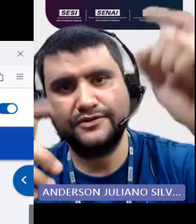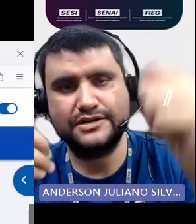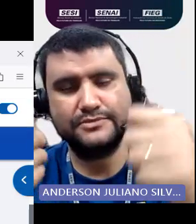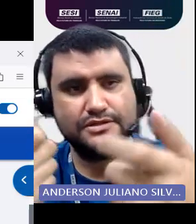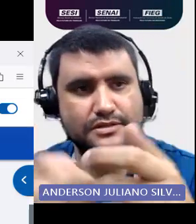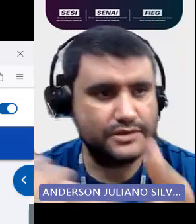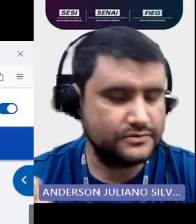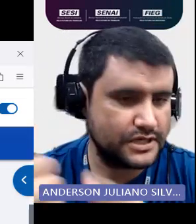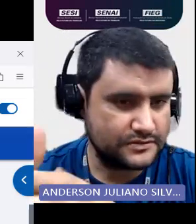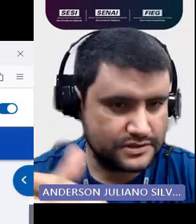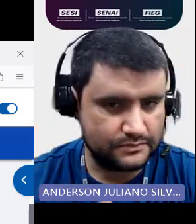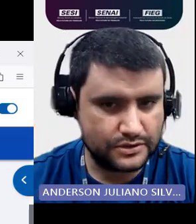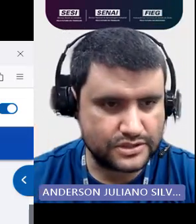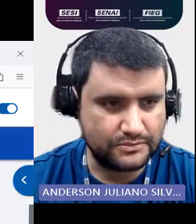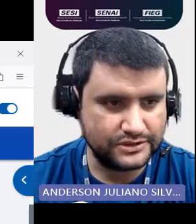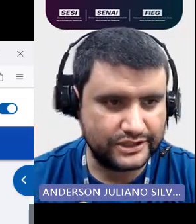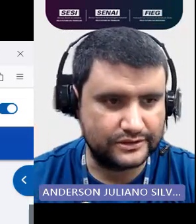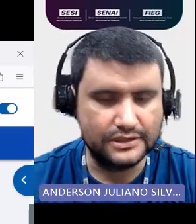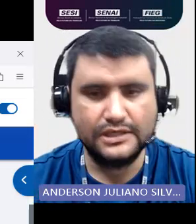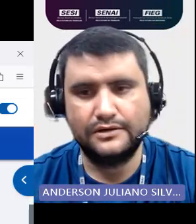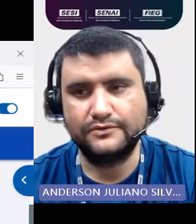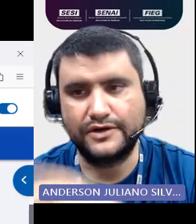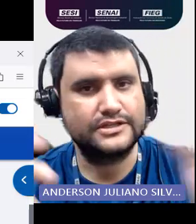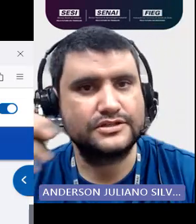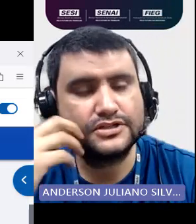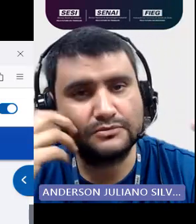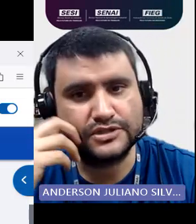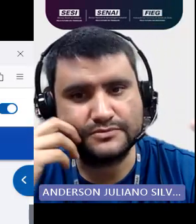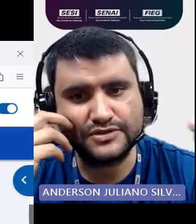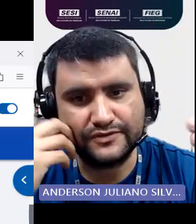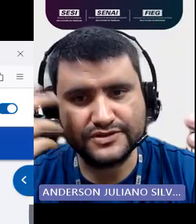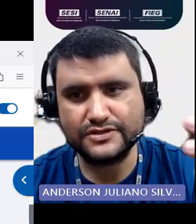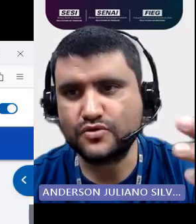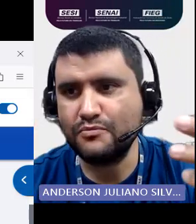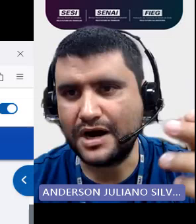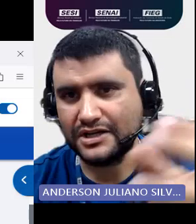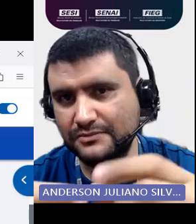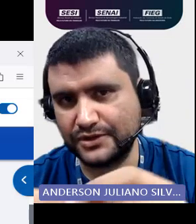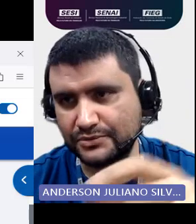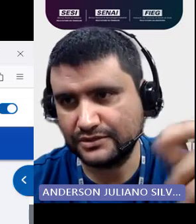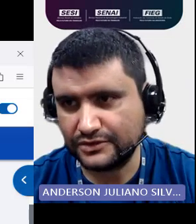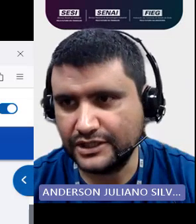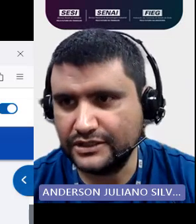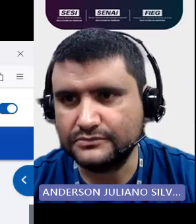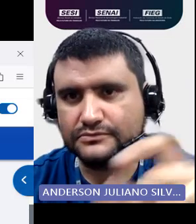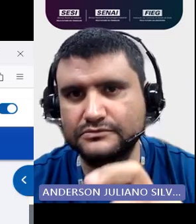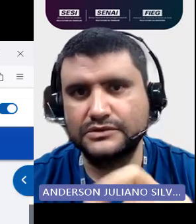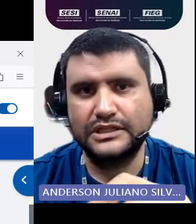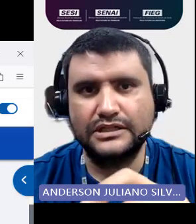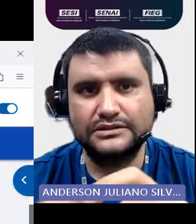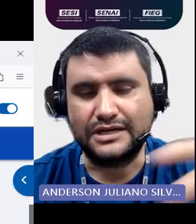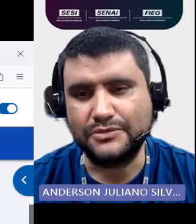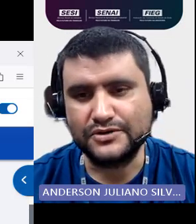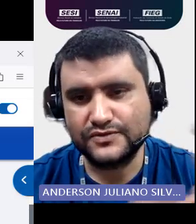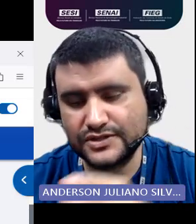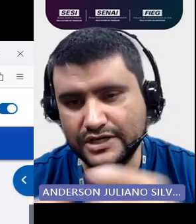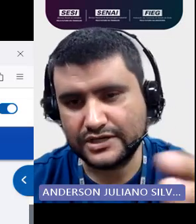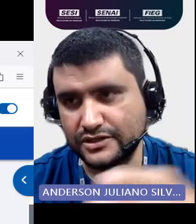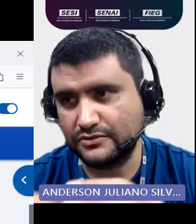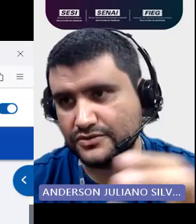você vai fazer a medição. Aí, no caso, você pode usar uma trena. Vai ter sentido, por exemplo, você fazer isso com um paquinho, até porque não tem